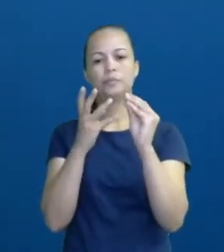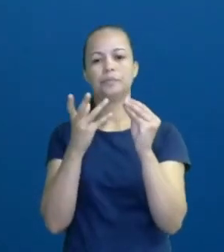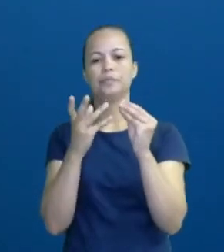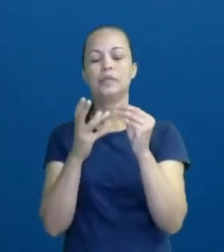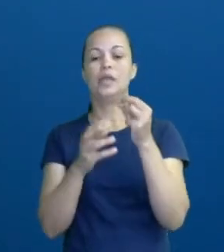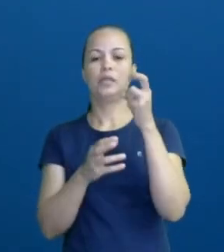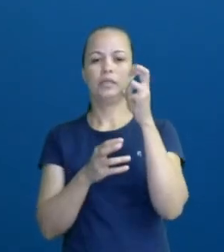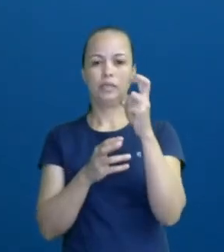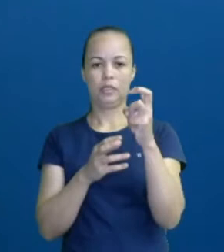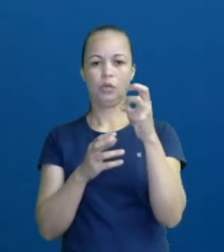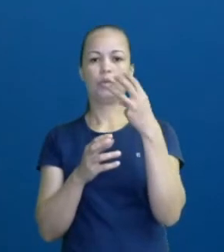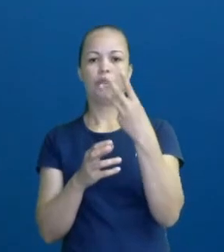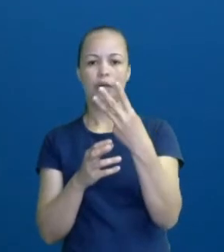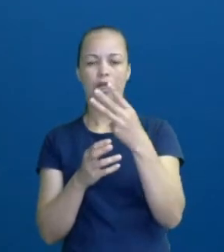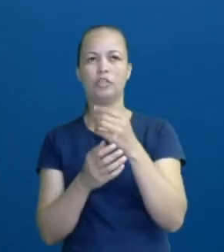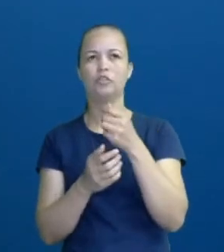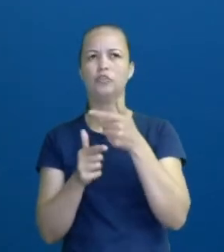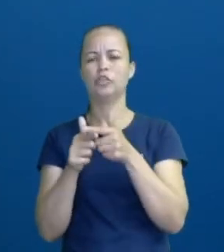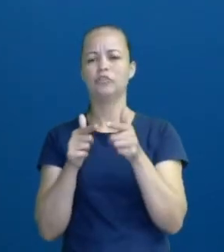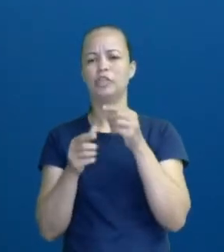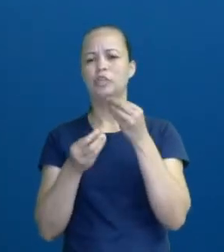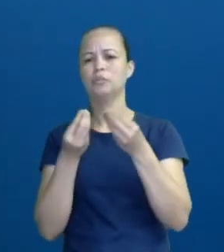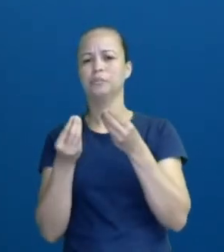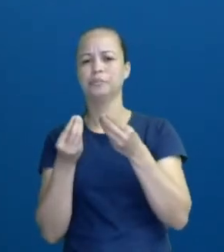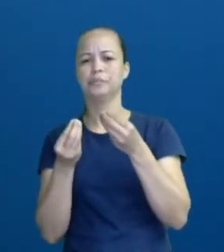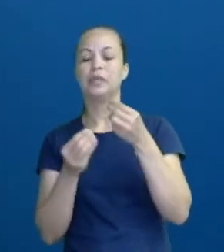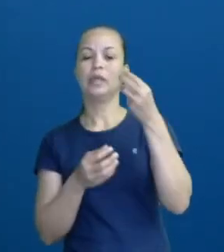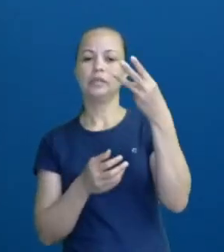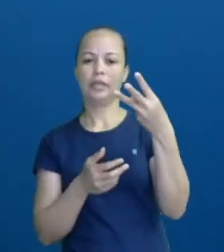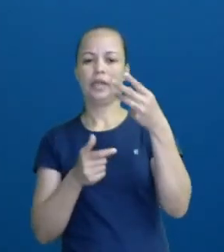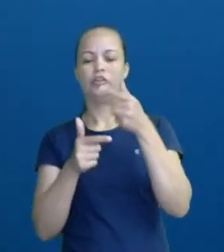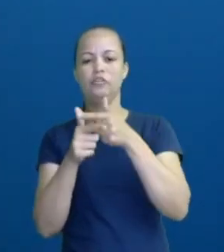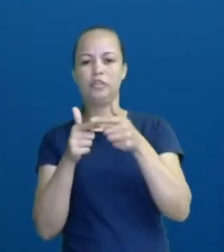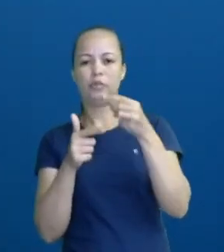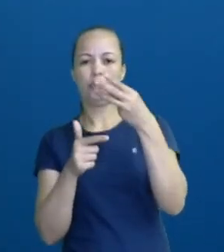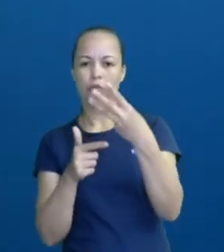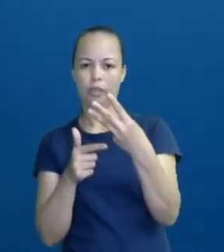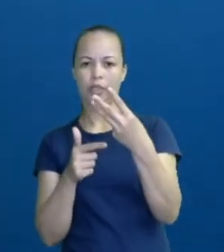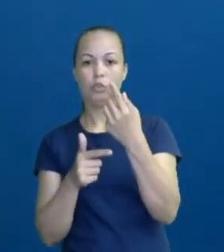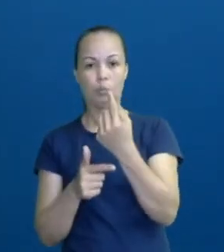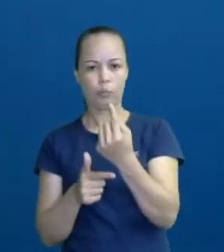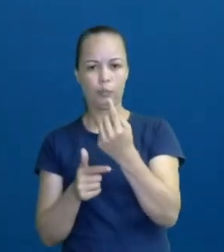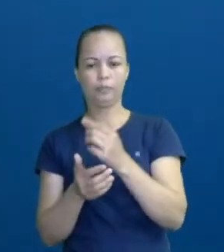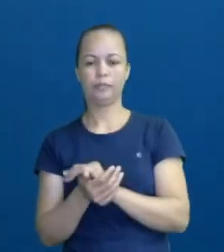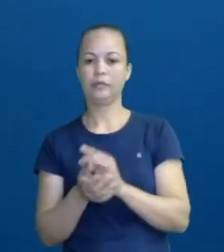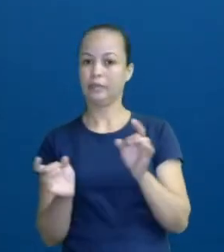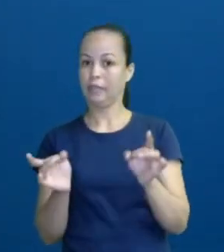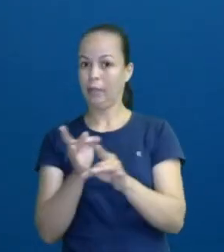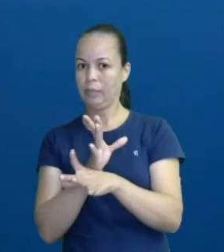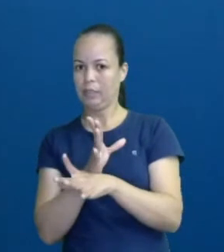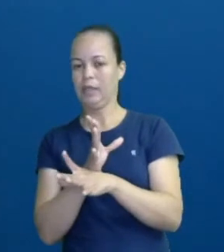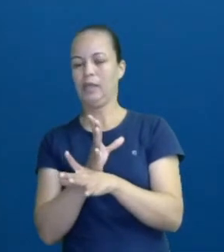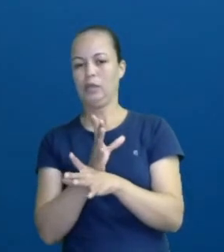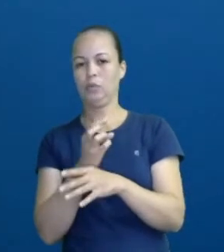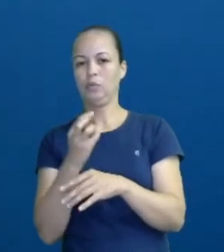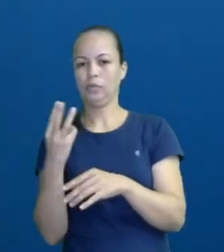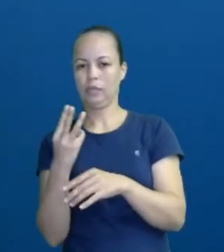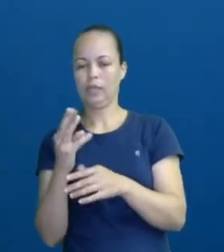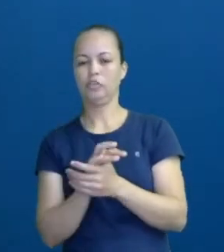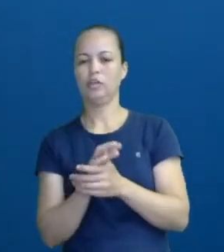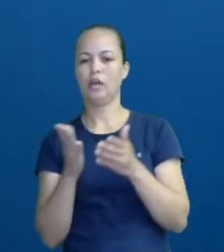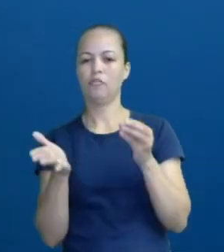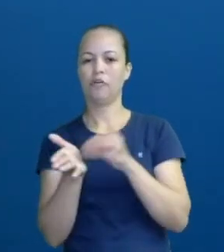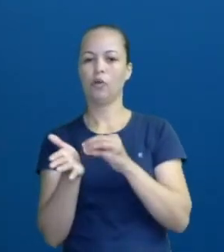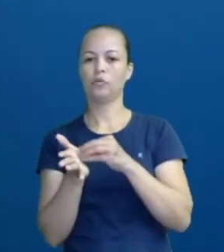e 3. Vou dividir por 3 primeiro. 3 dividido por 3, 1. Terminei de dividir o 3, agora só falta